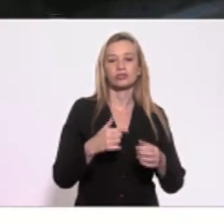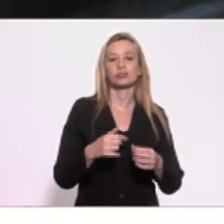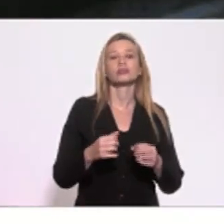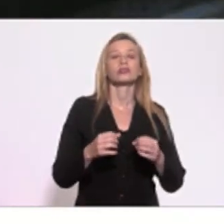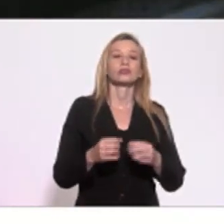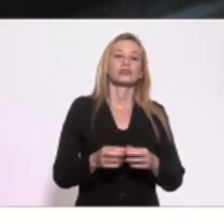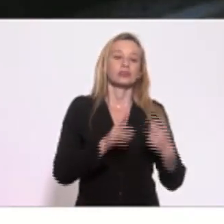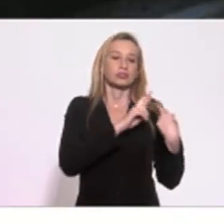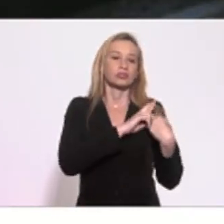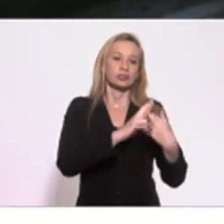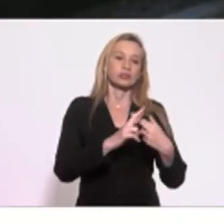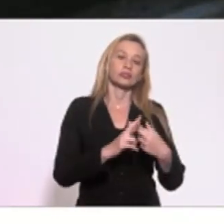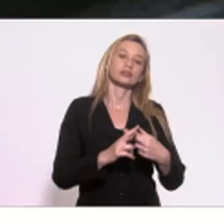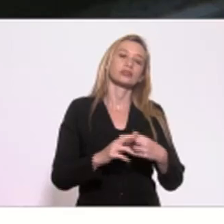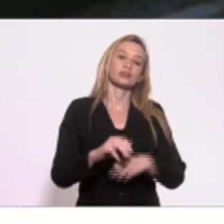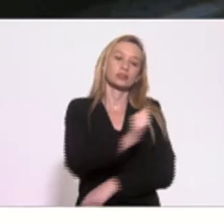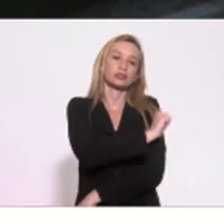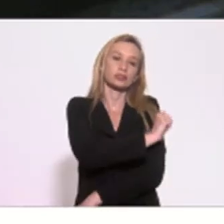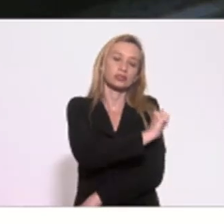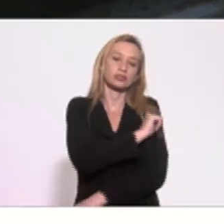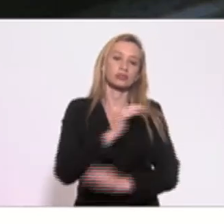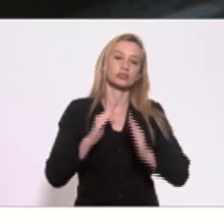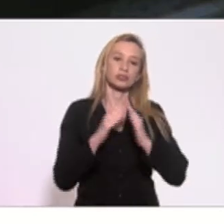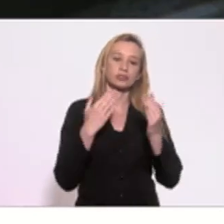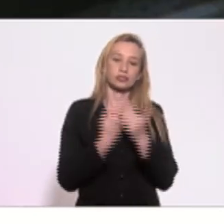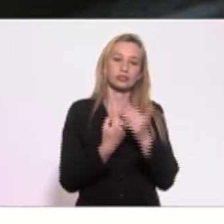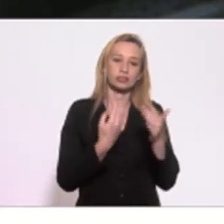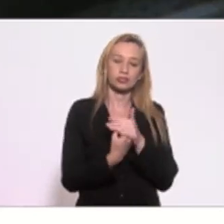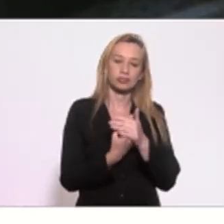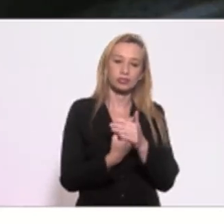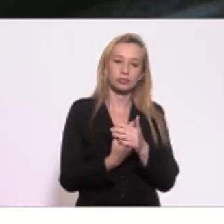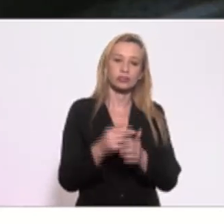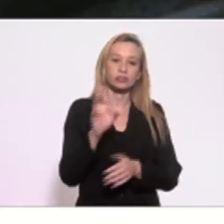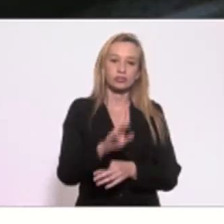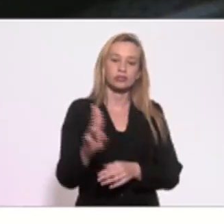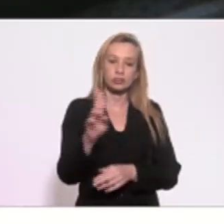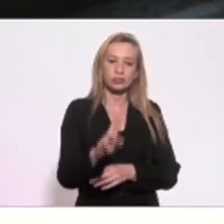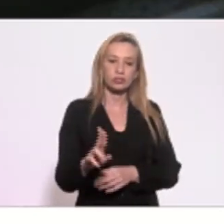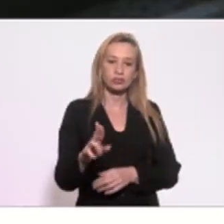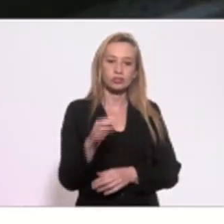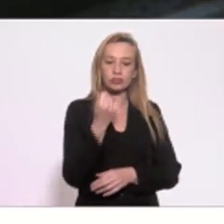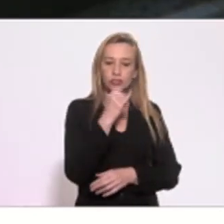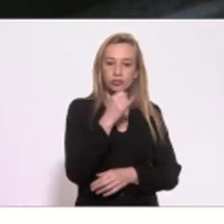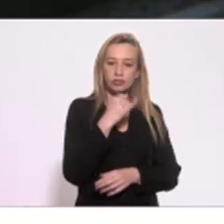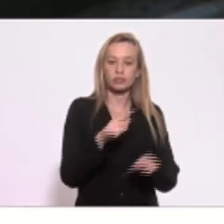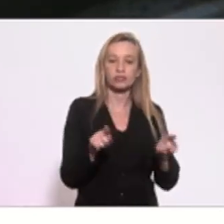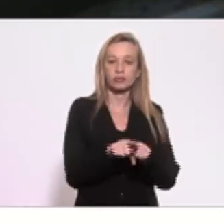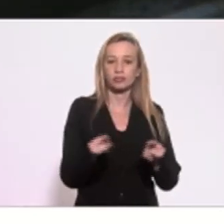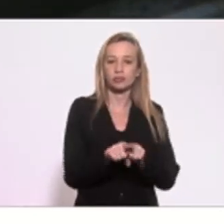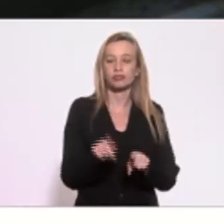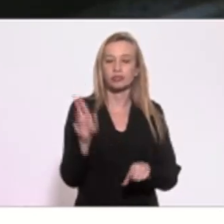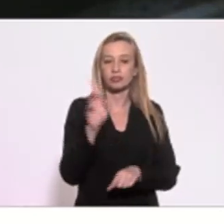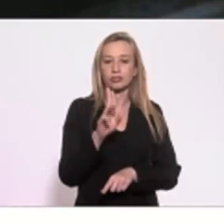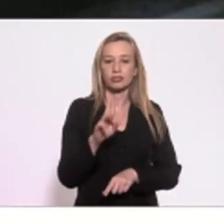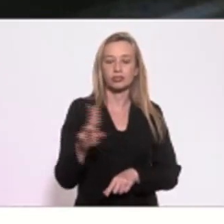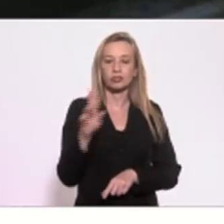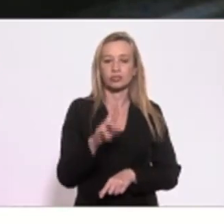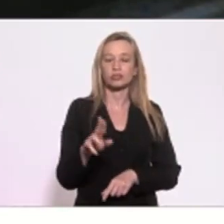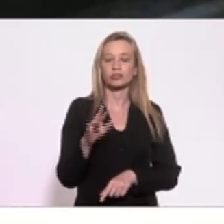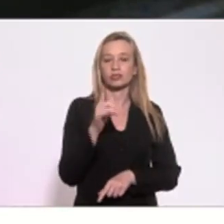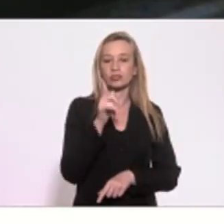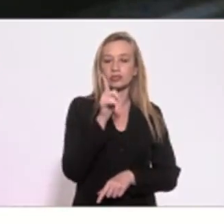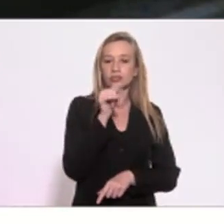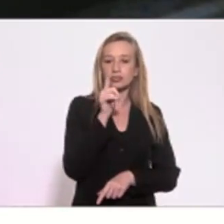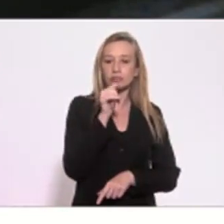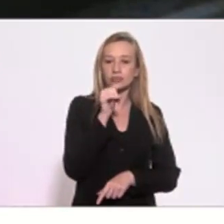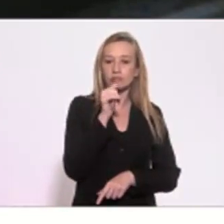alunos das unidades escolares sobre o consumo consciente de energia elétrica e de água. Portanto, é favorável